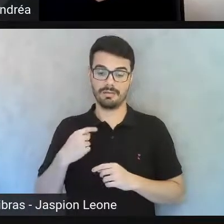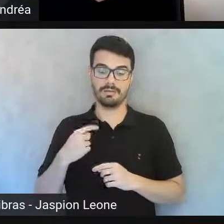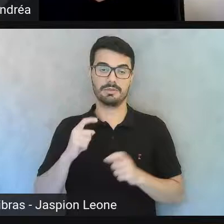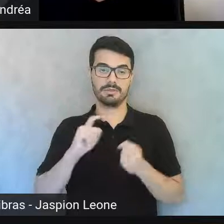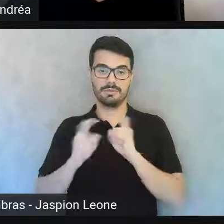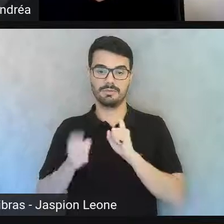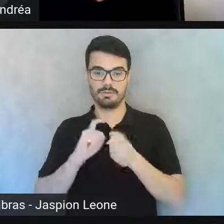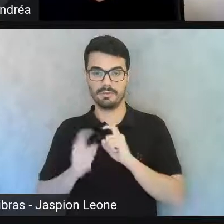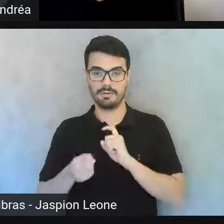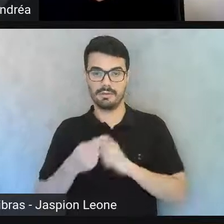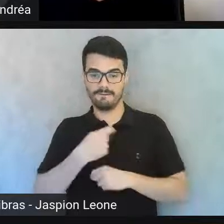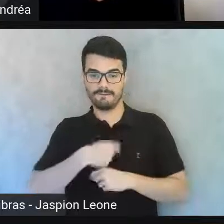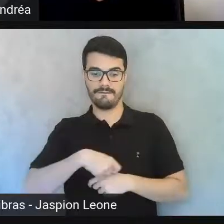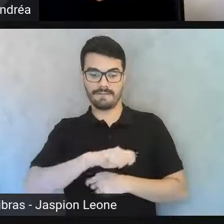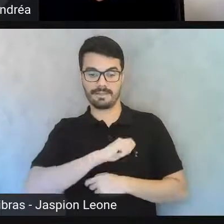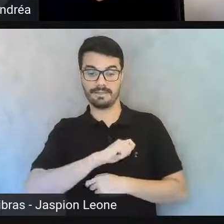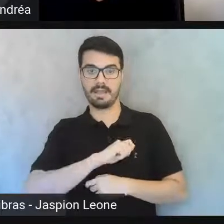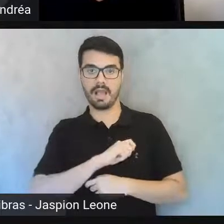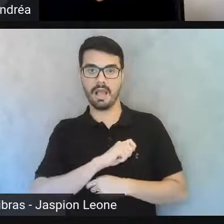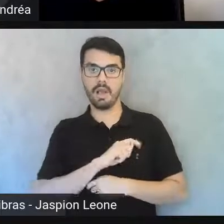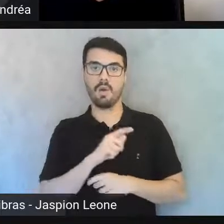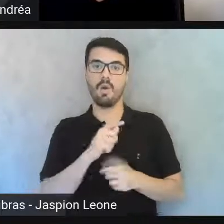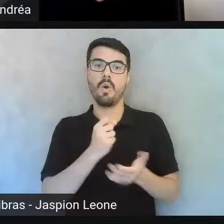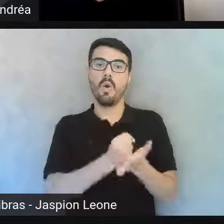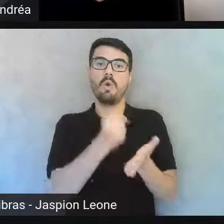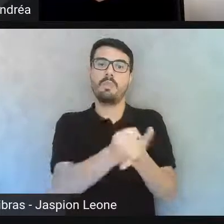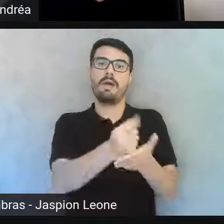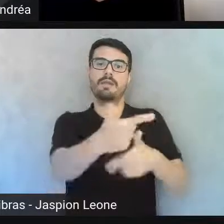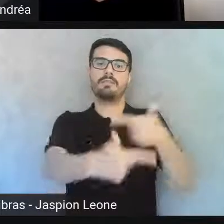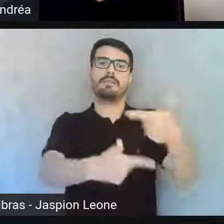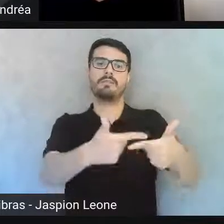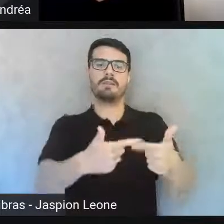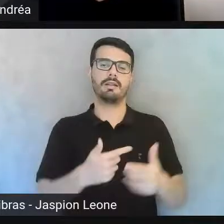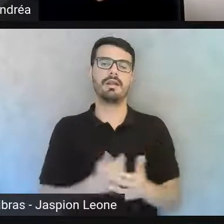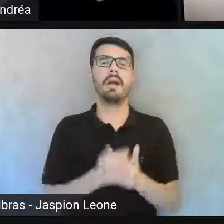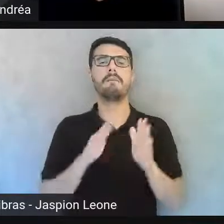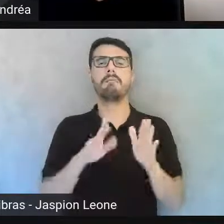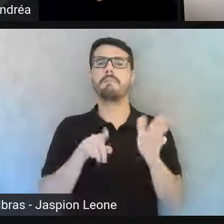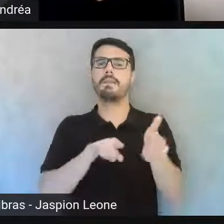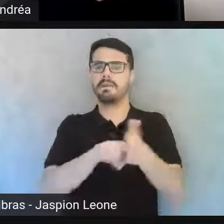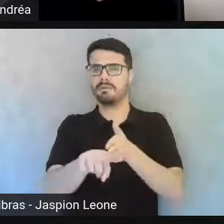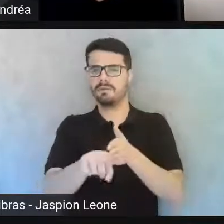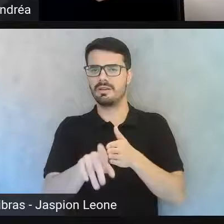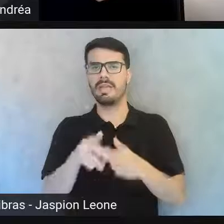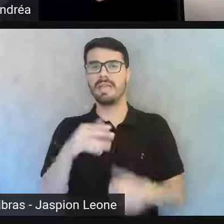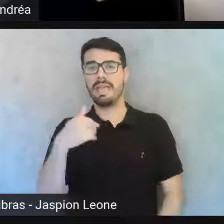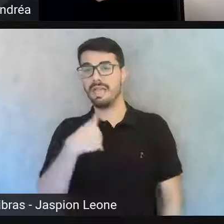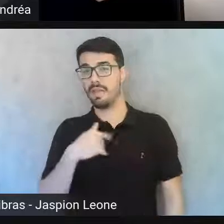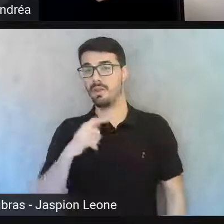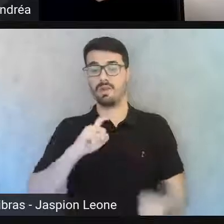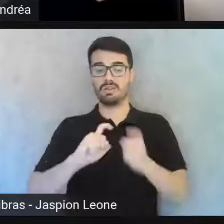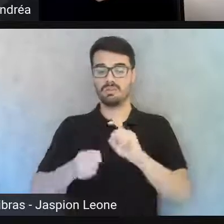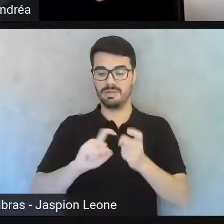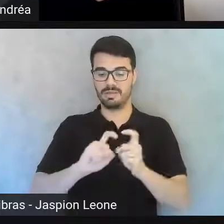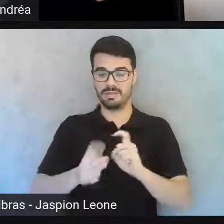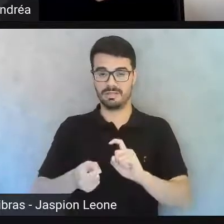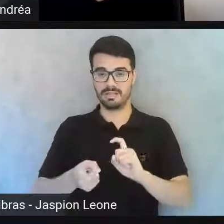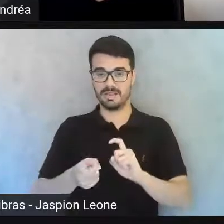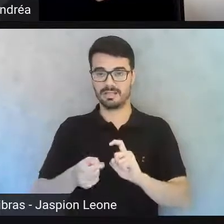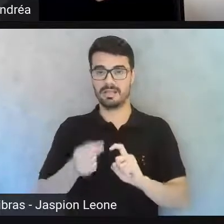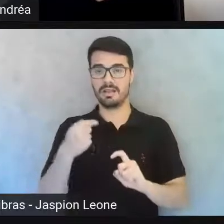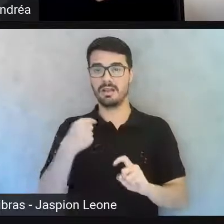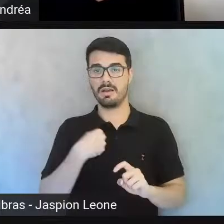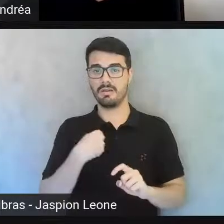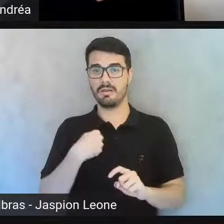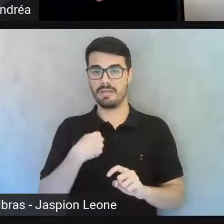de fiscalização de contrato de trabalho. Aí a pergunta é, caberia eu, administração, fazer